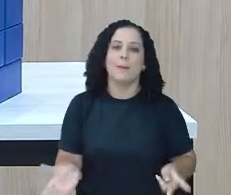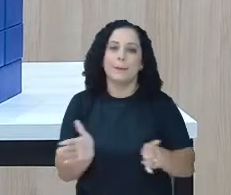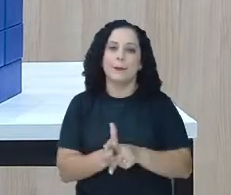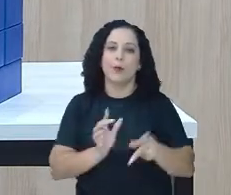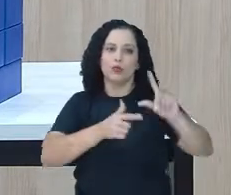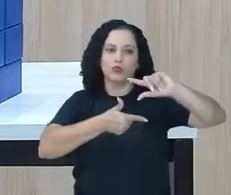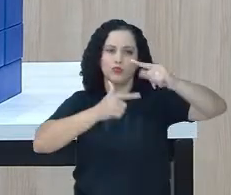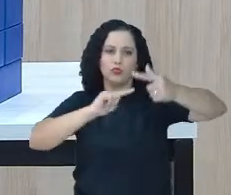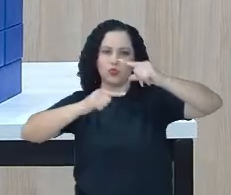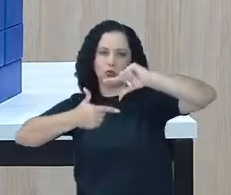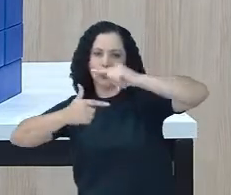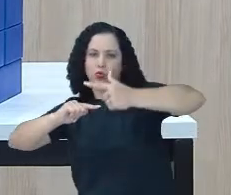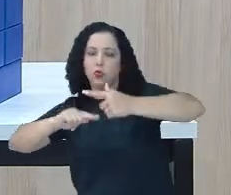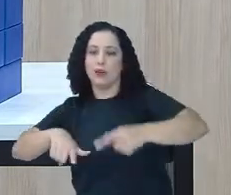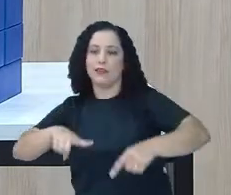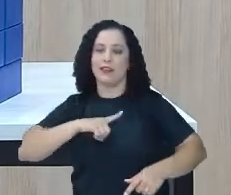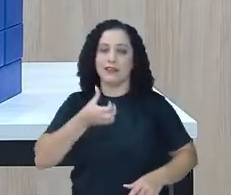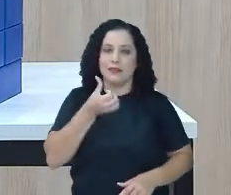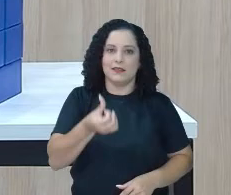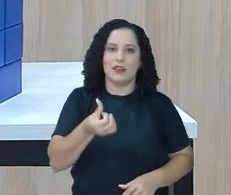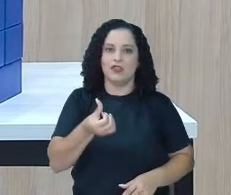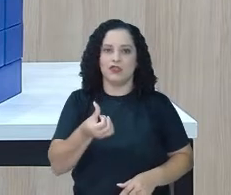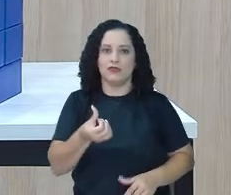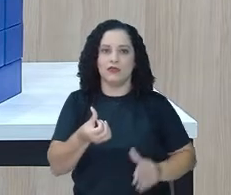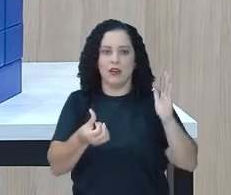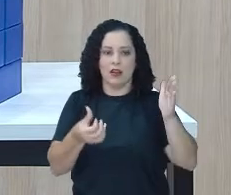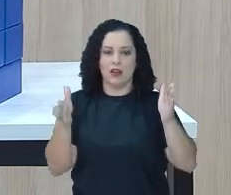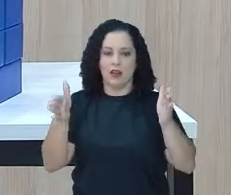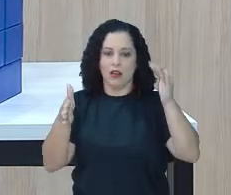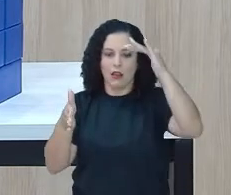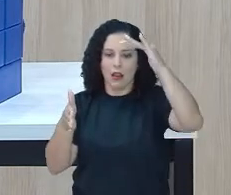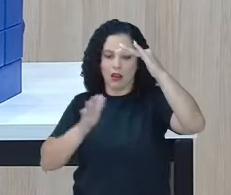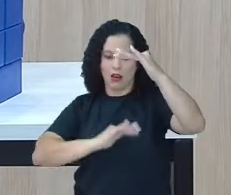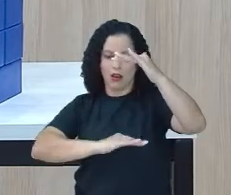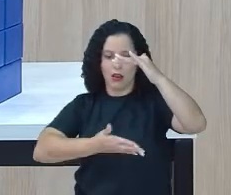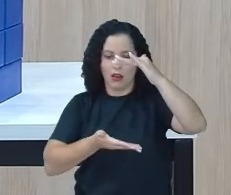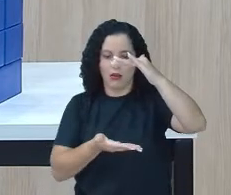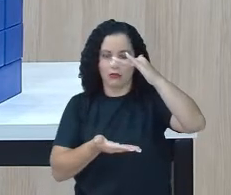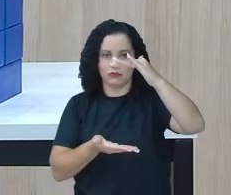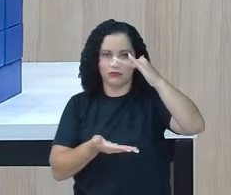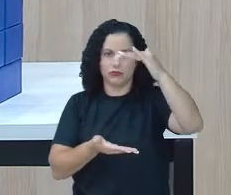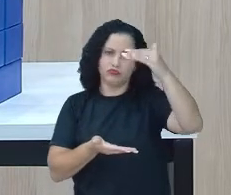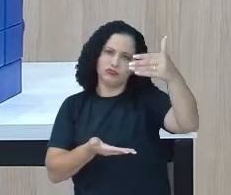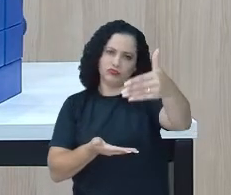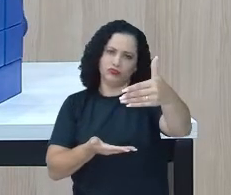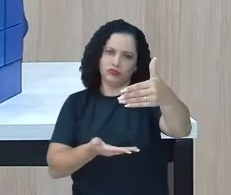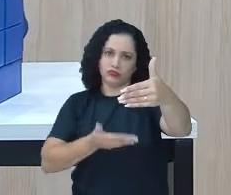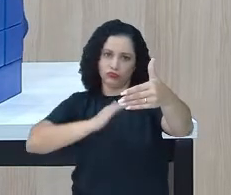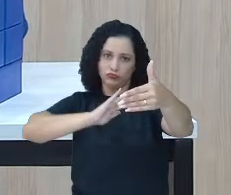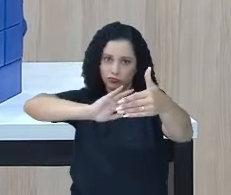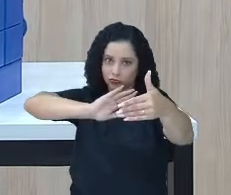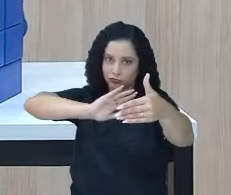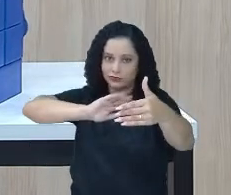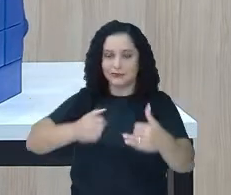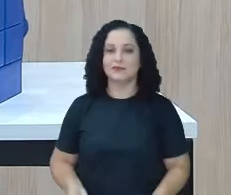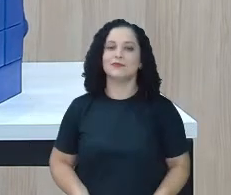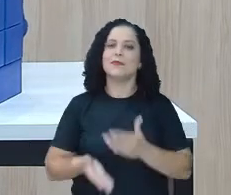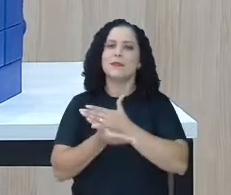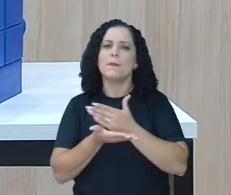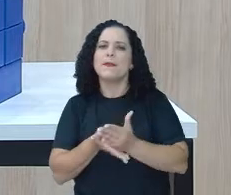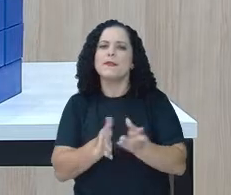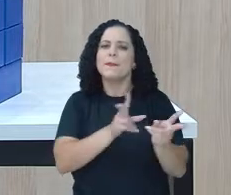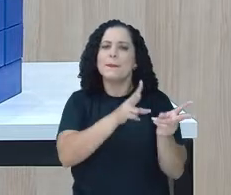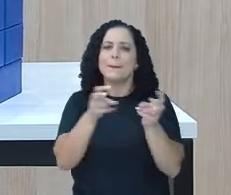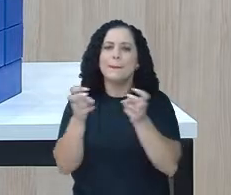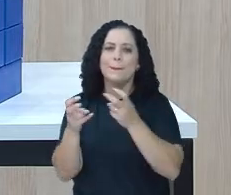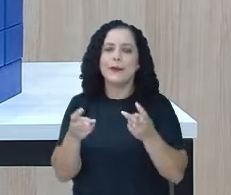por 6 faixas retangulares. Então, a gente tem aí a definição disso. Mas a gente começou agora a perceber que aquelas